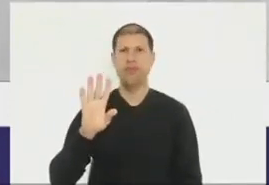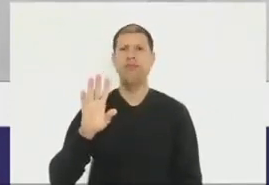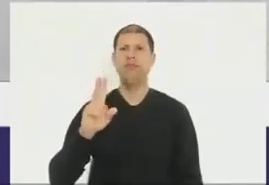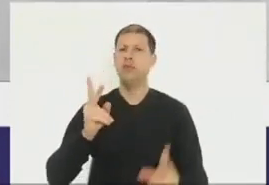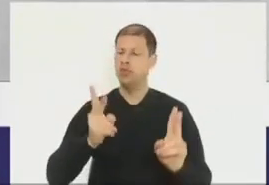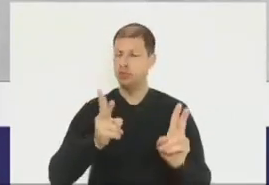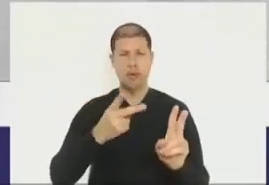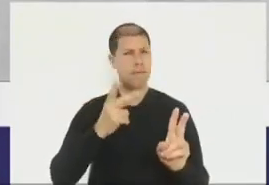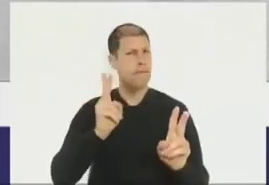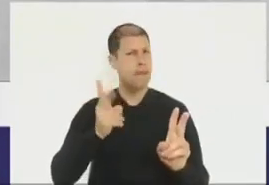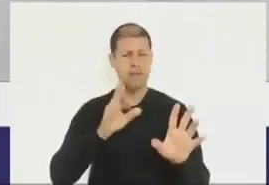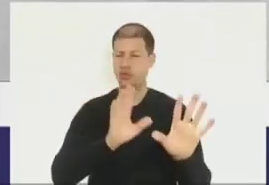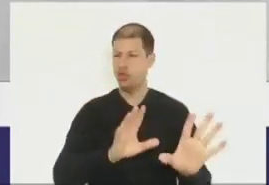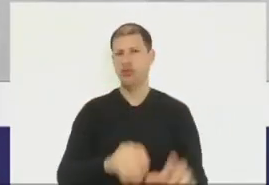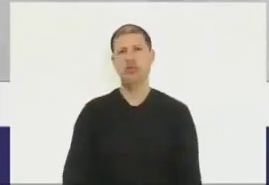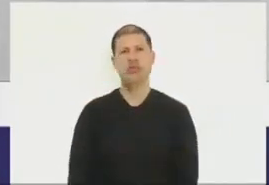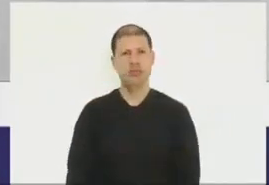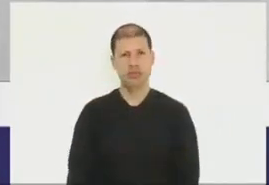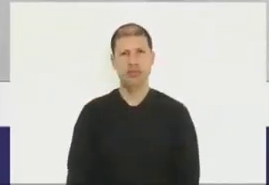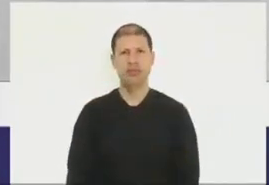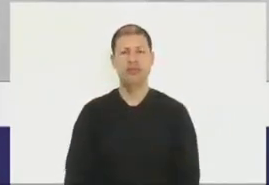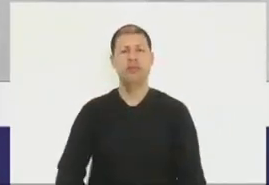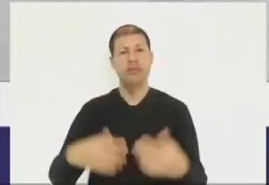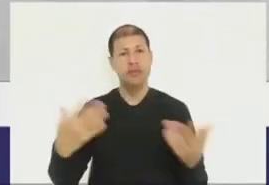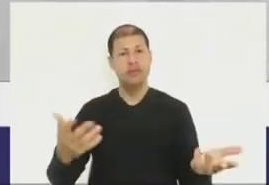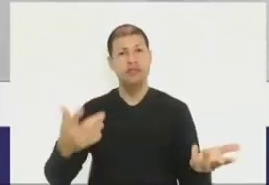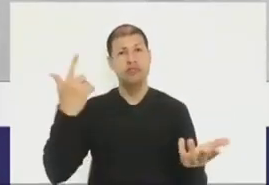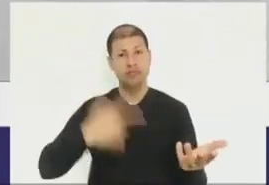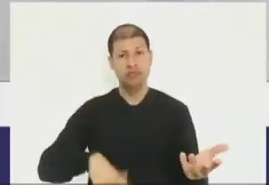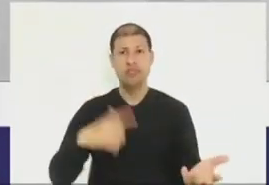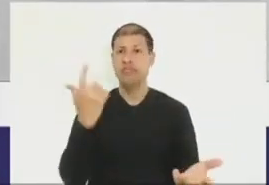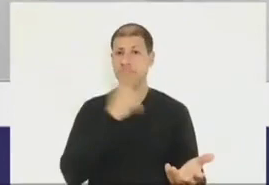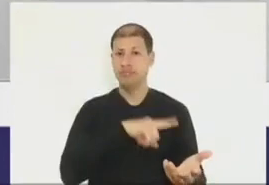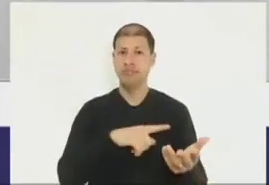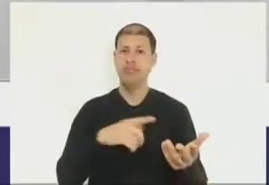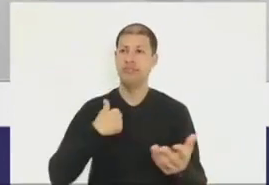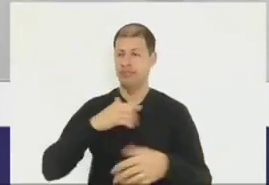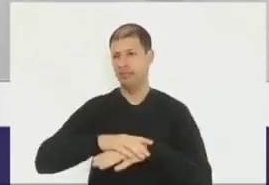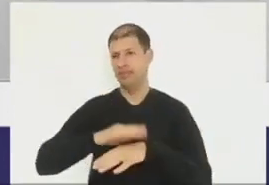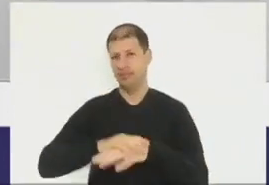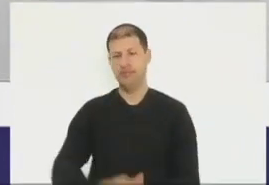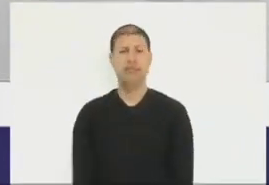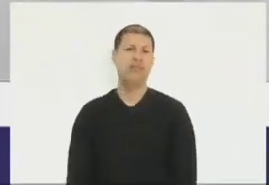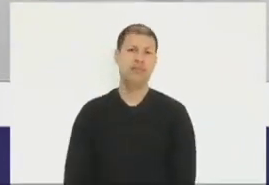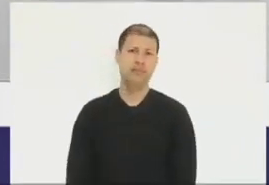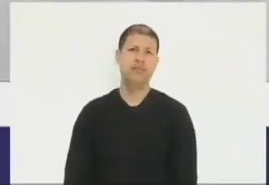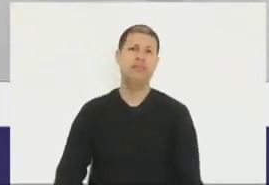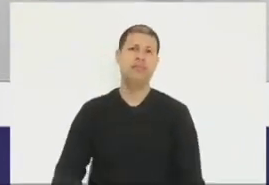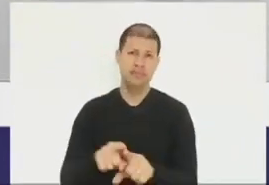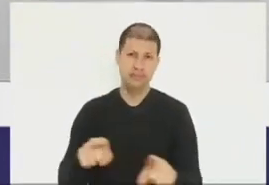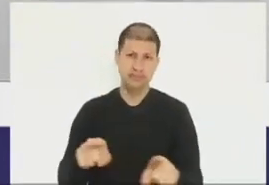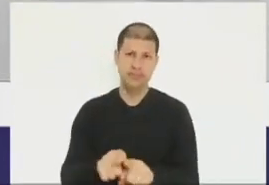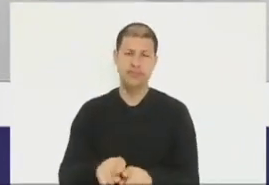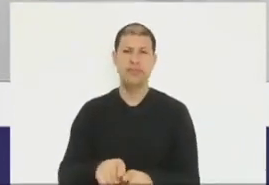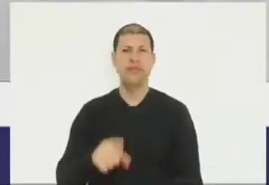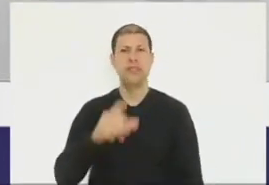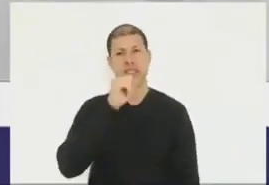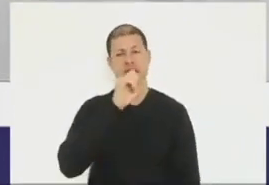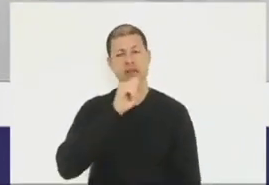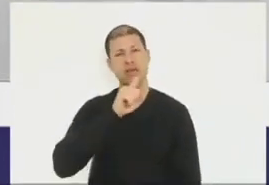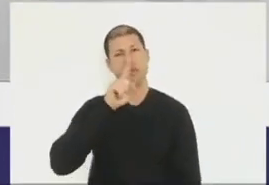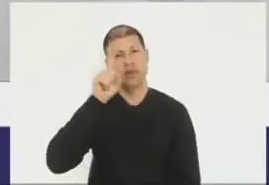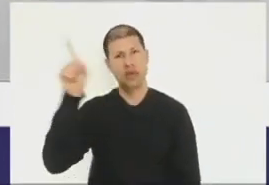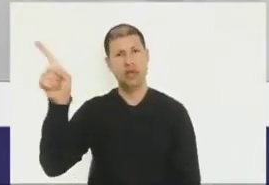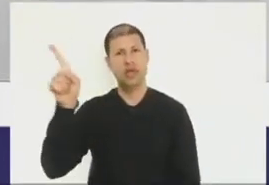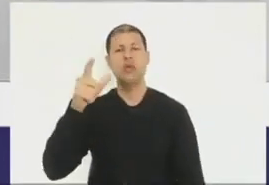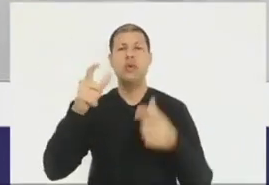está. Então, mais uma conquista desse vereador. Também estive sábado no Rio